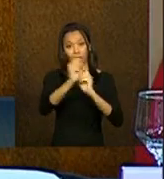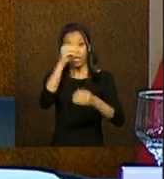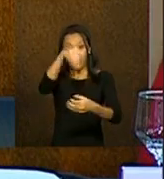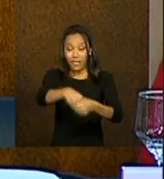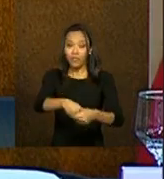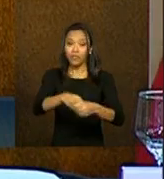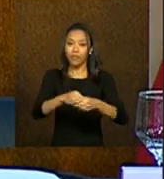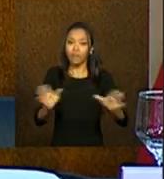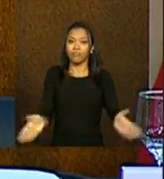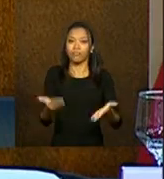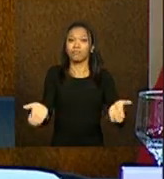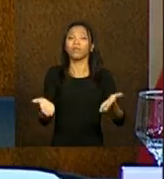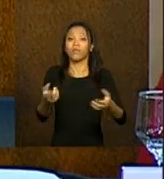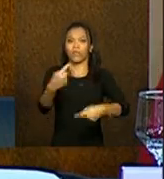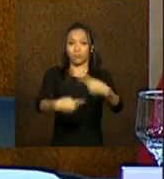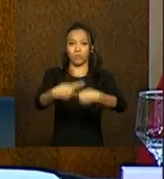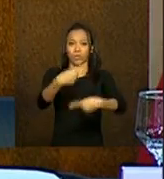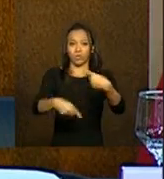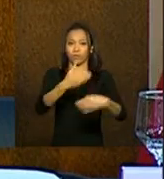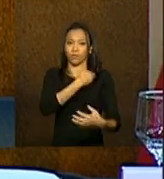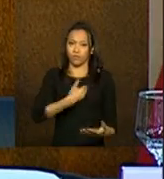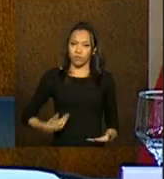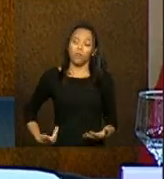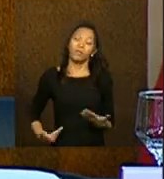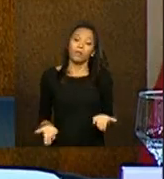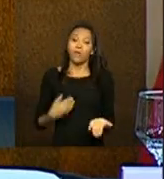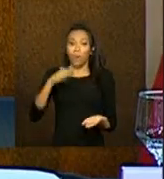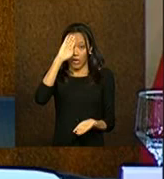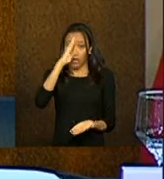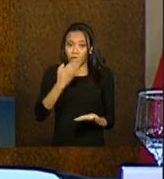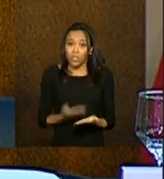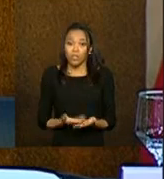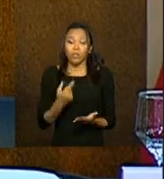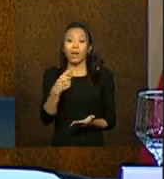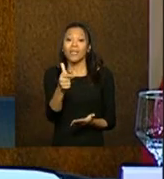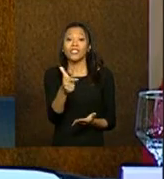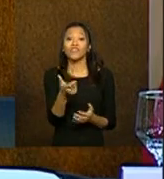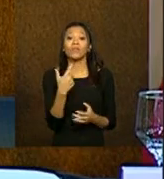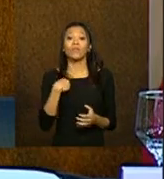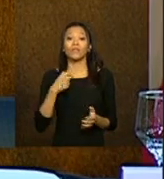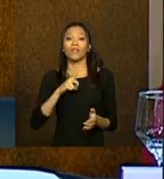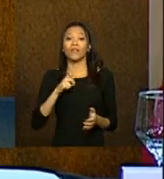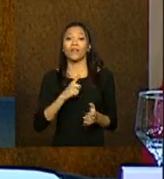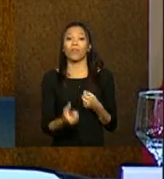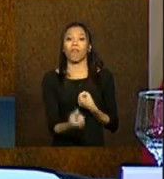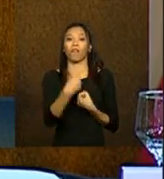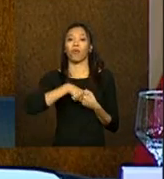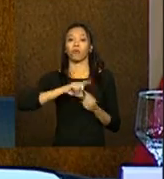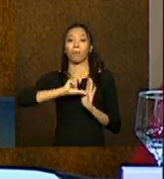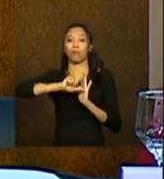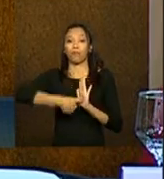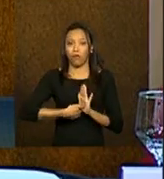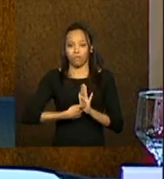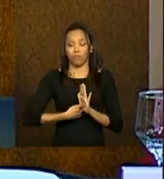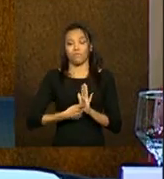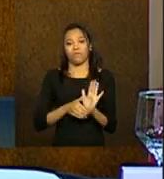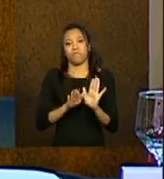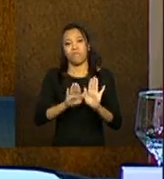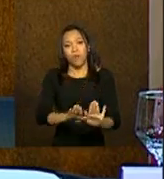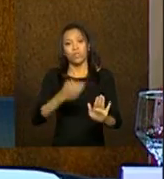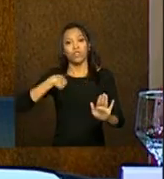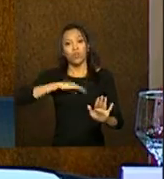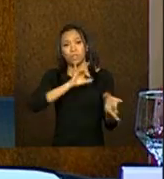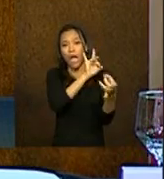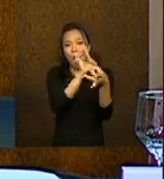eu acredito que isso deve ser feito para que não haja retrocesso e a e para que a gente